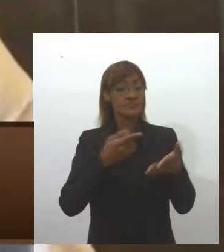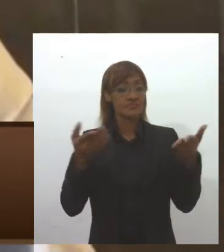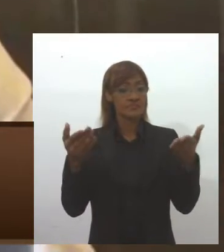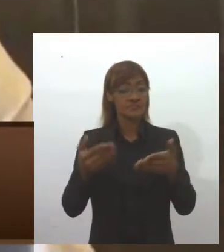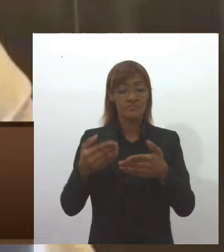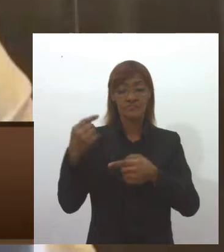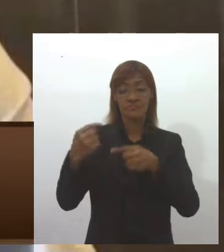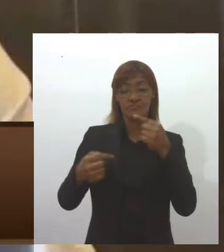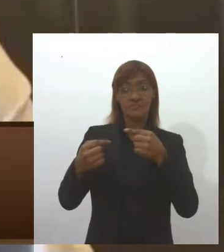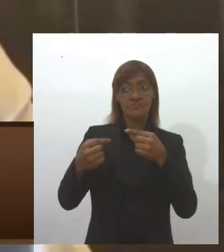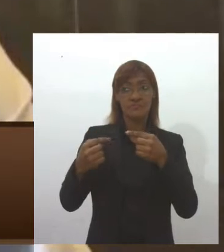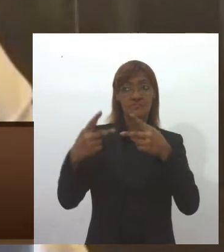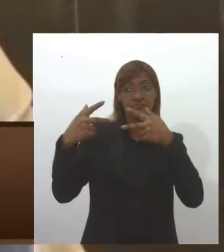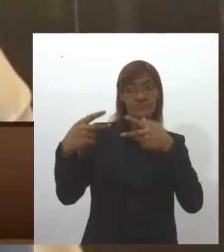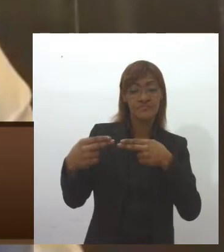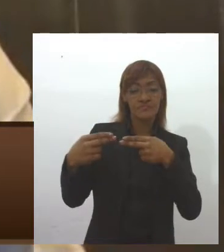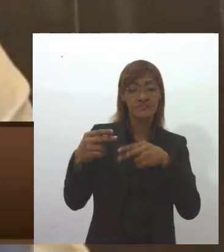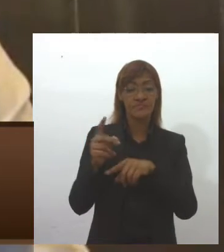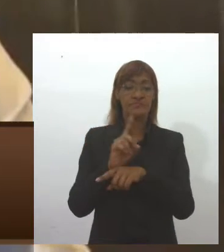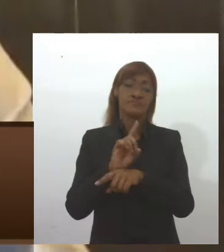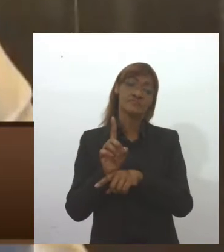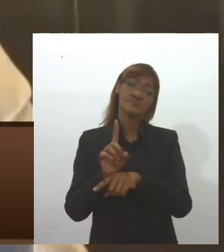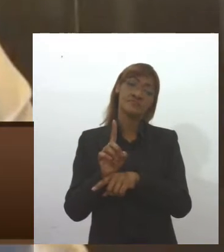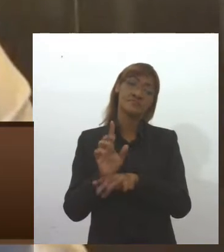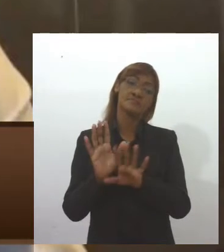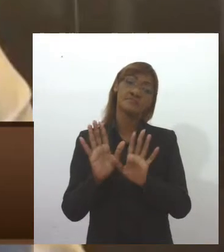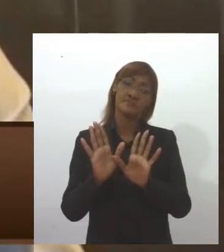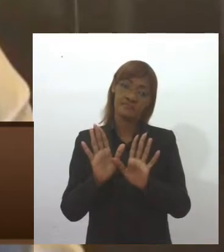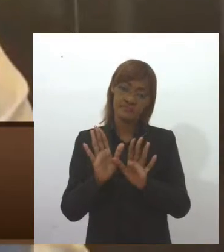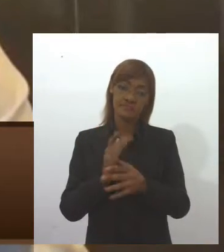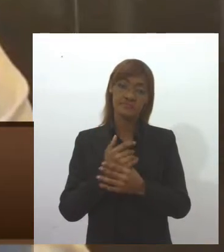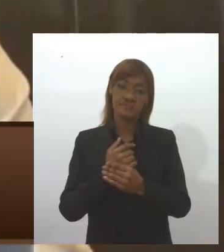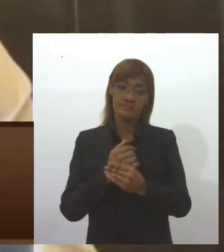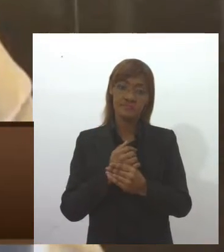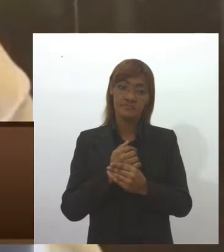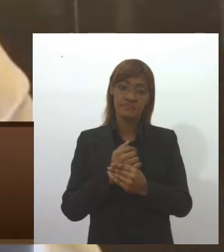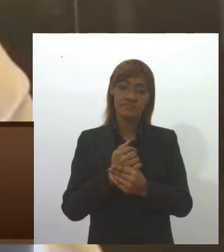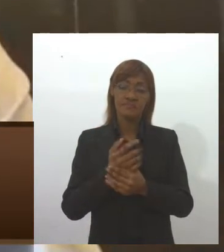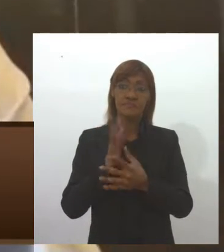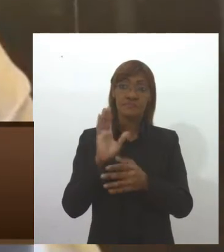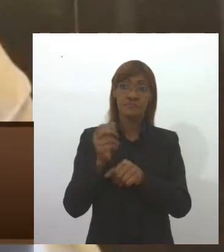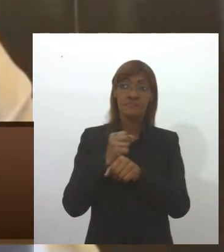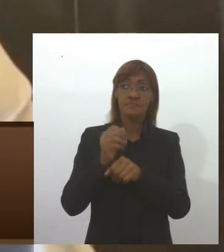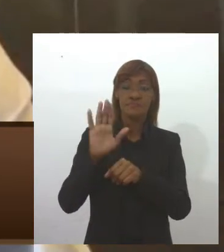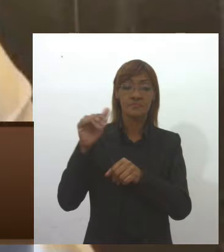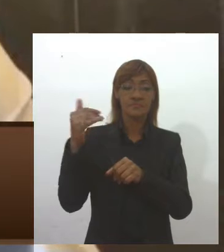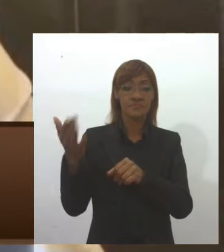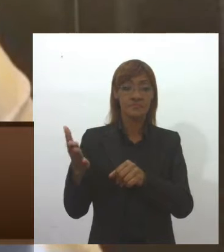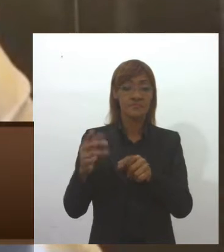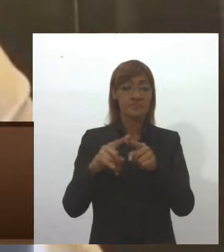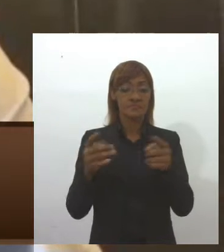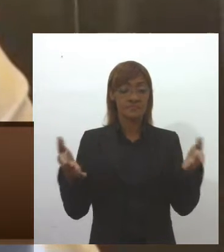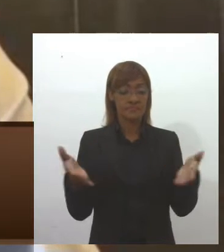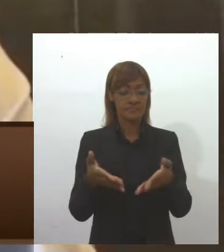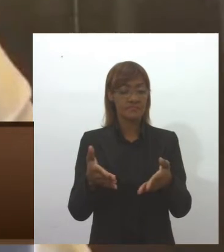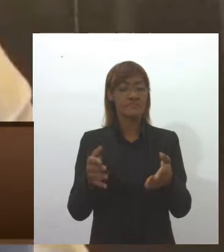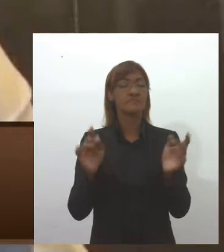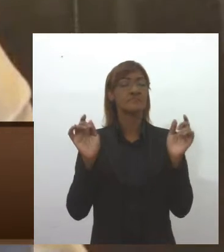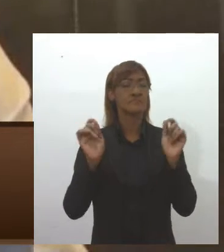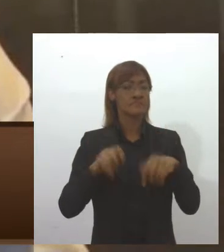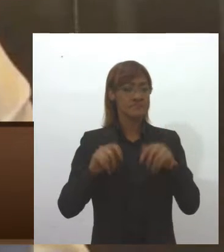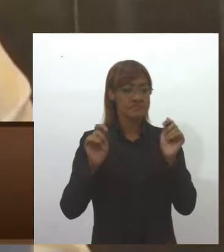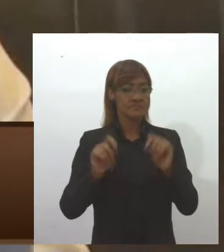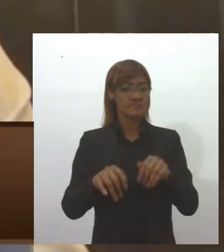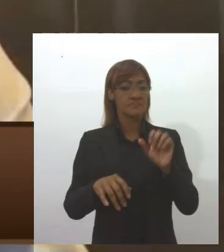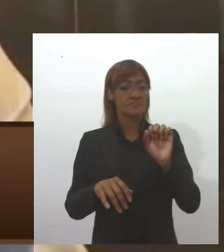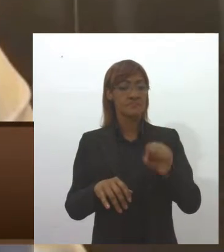igual para igual, porque esses destinos também eles investem muito, e já vem fazendo isso há muitos anos, mas agora nós temos condições realmente de